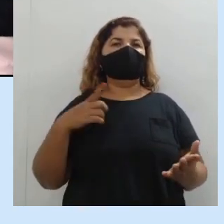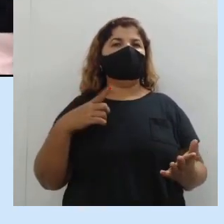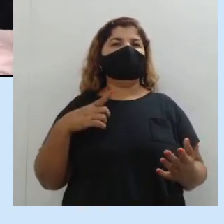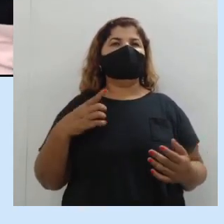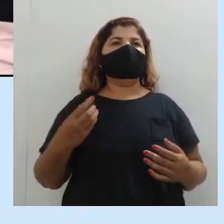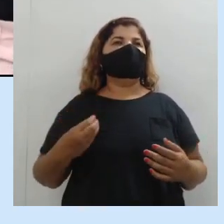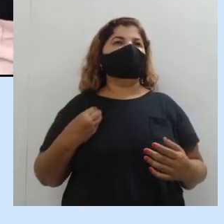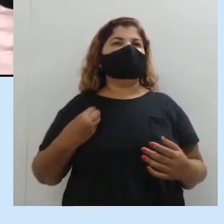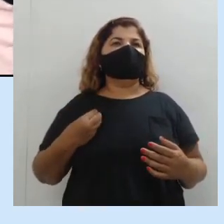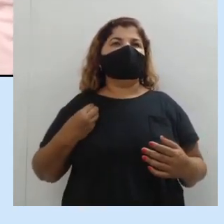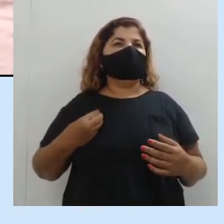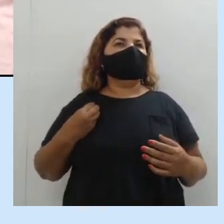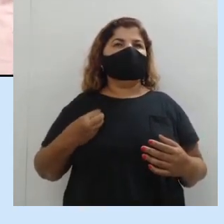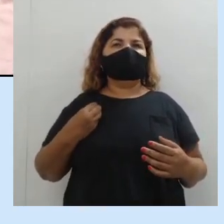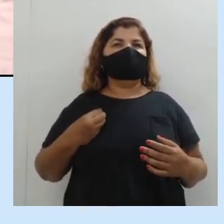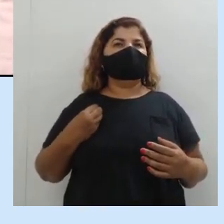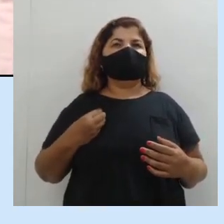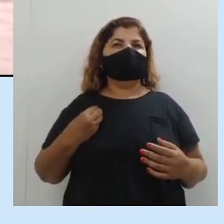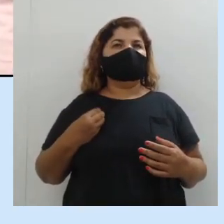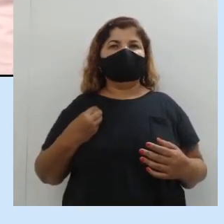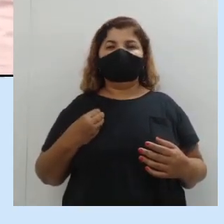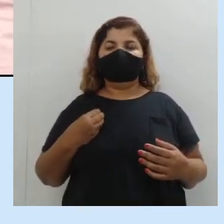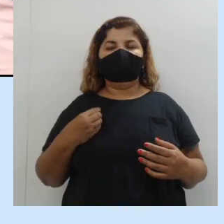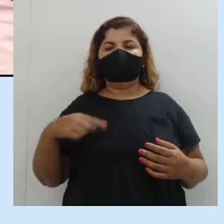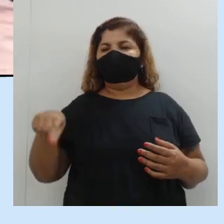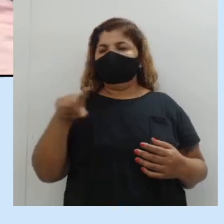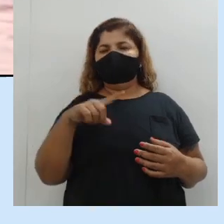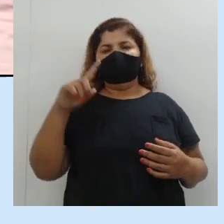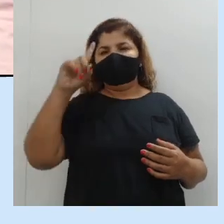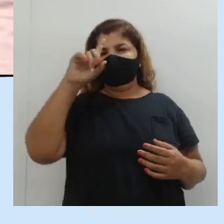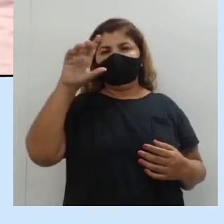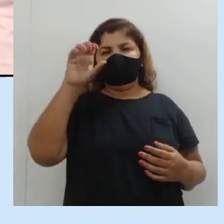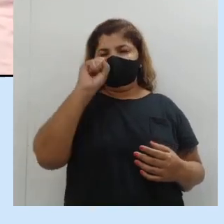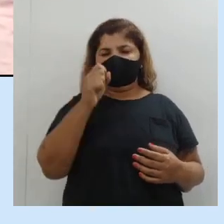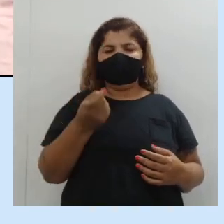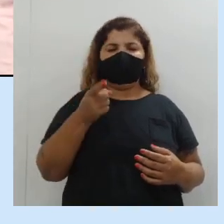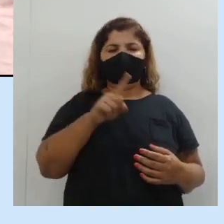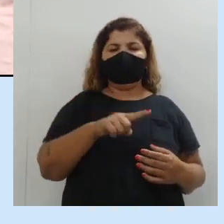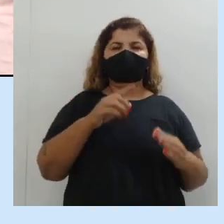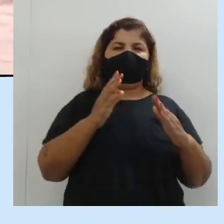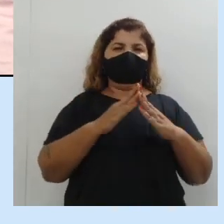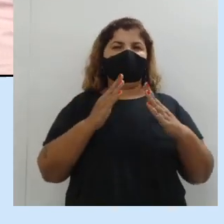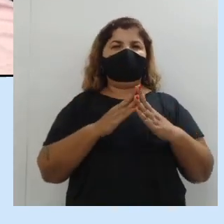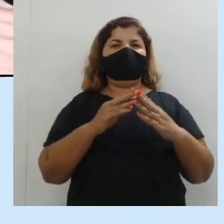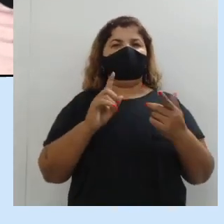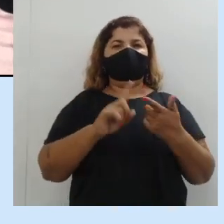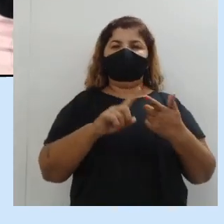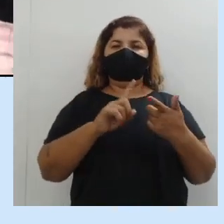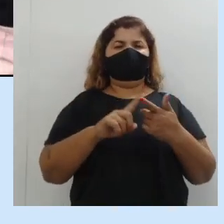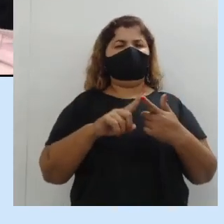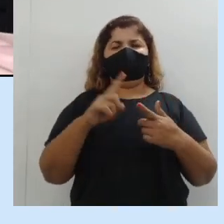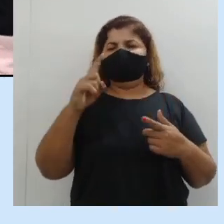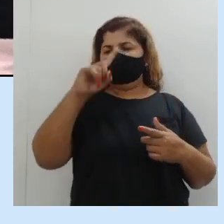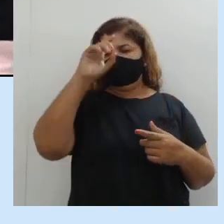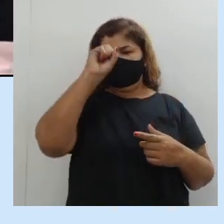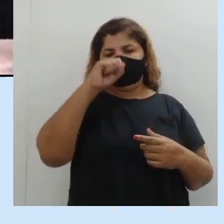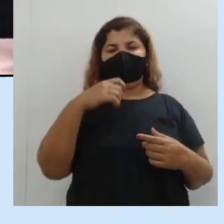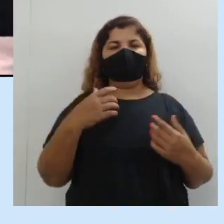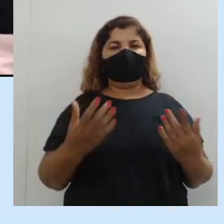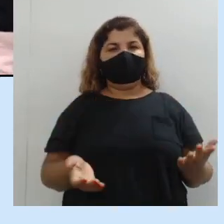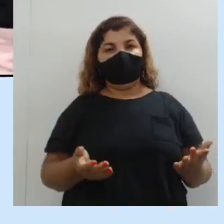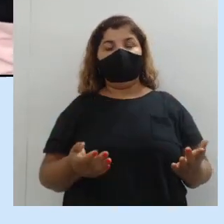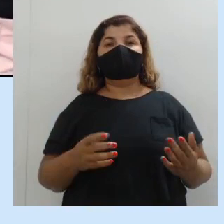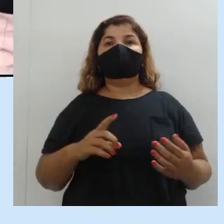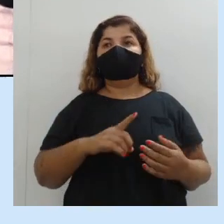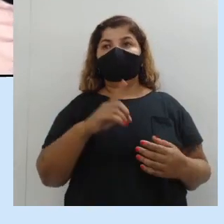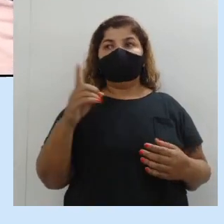vida, metade na repartição sem ser compreendido e a outra metade em casa também sem ser compreendido. No dia